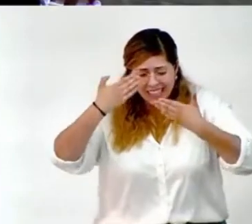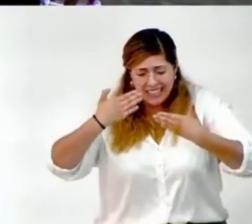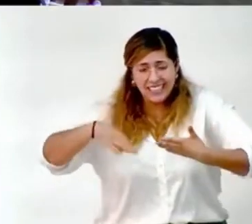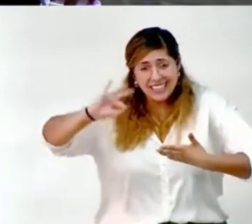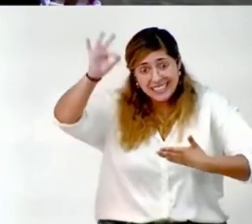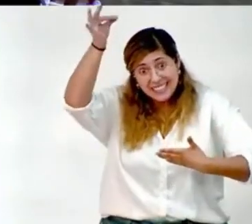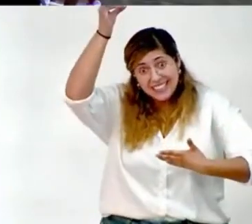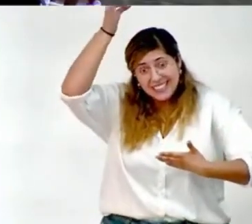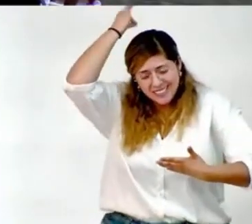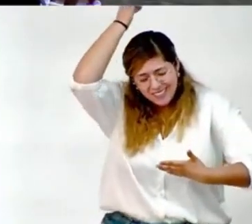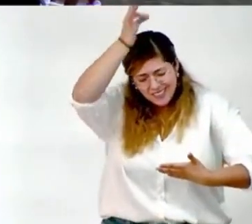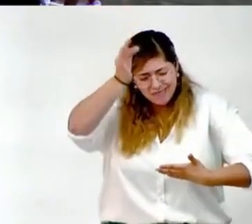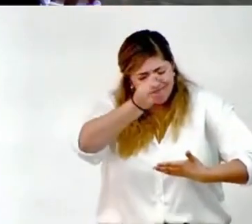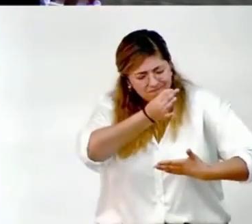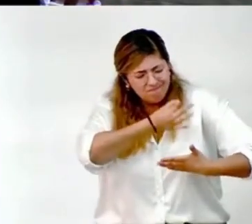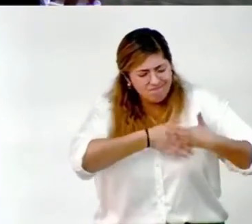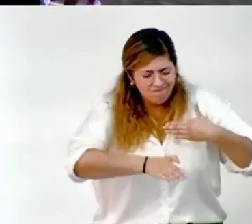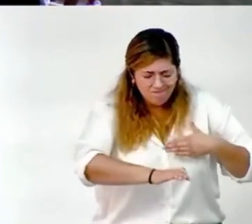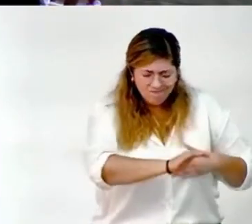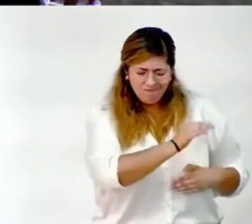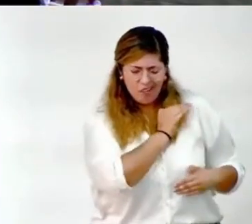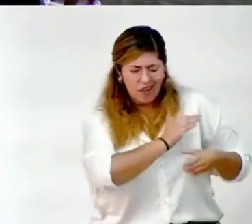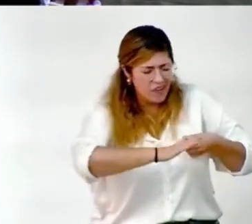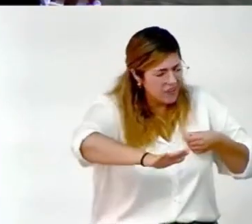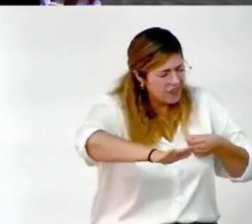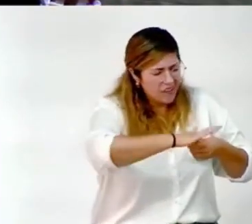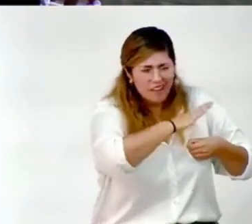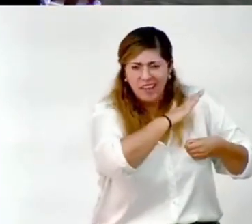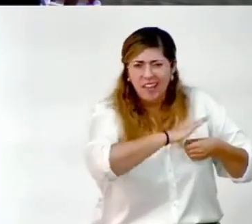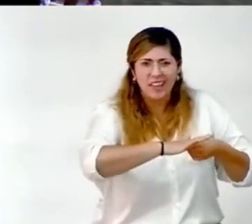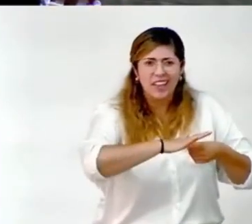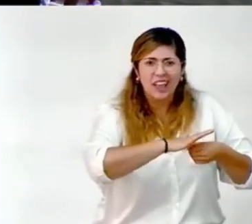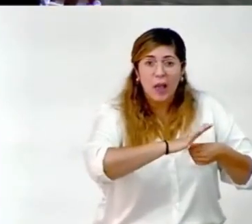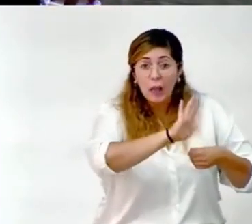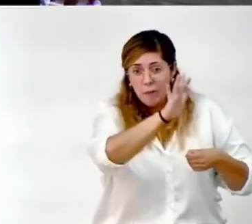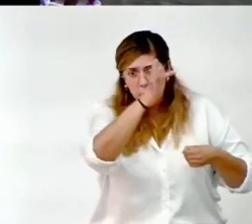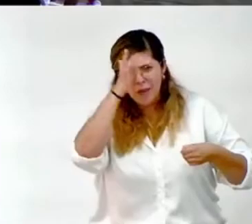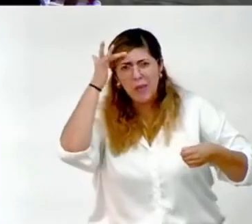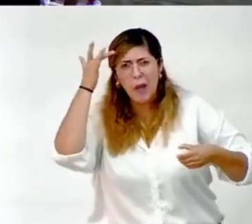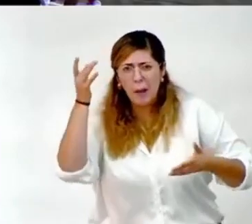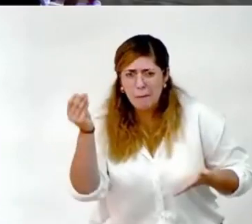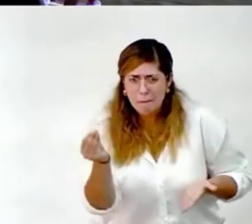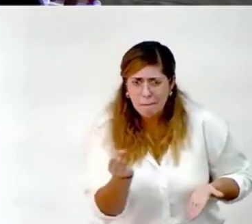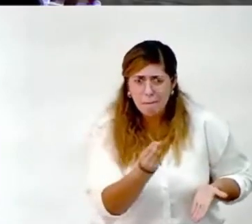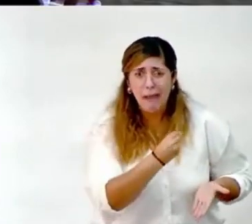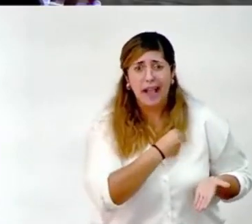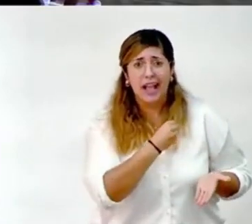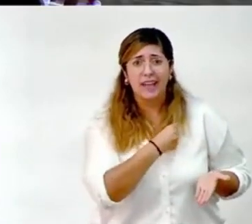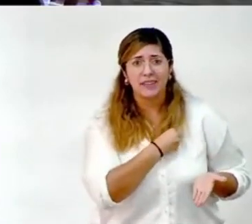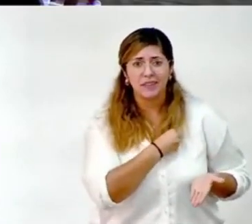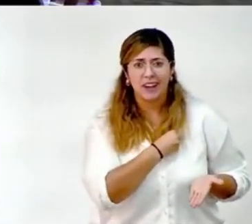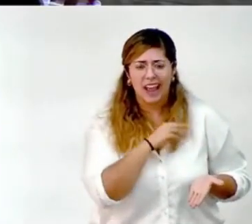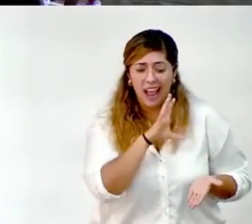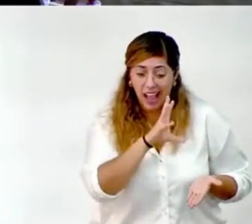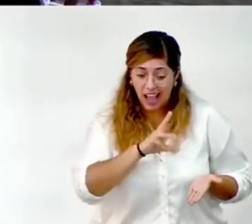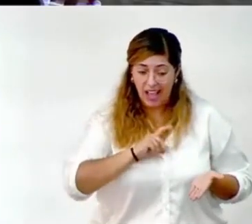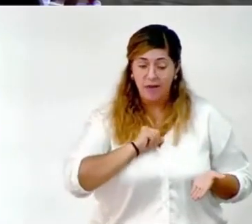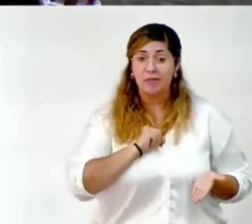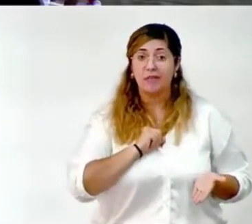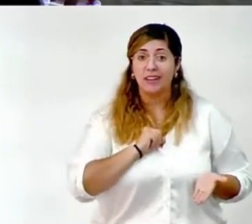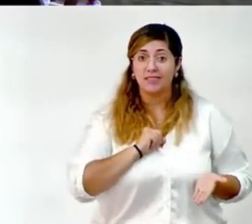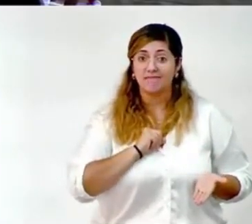enchendo corações é capaz de mover seres humanos pecadores a amar os